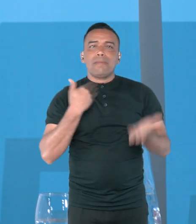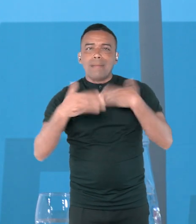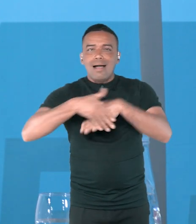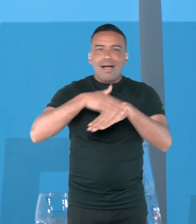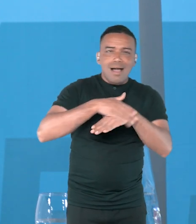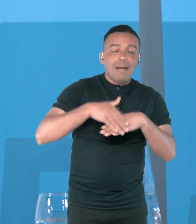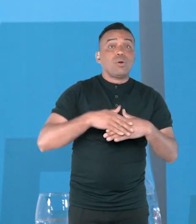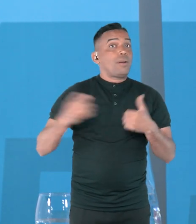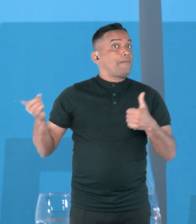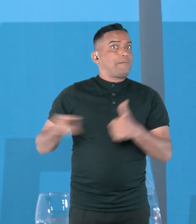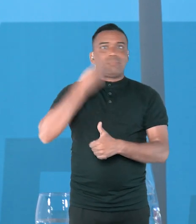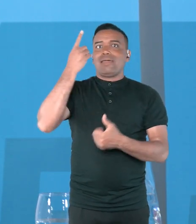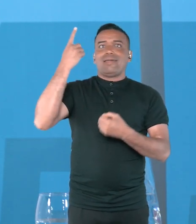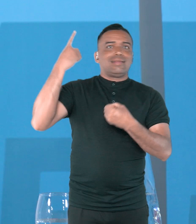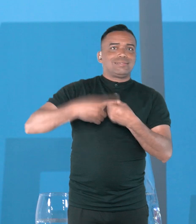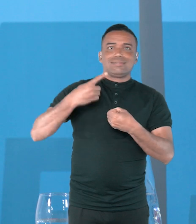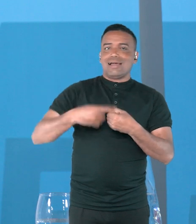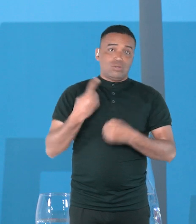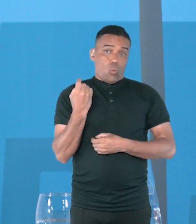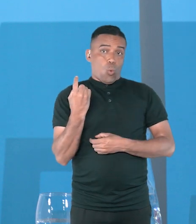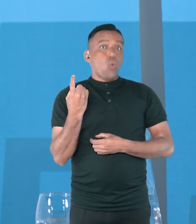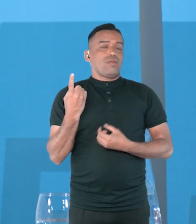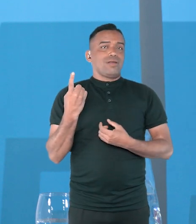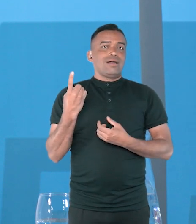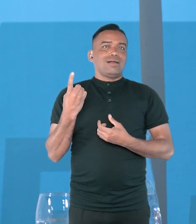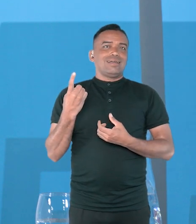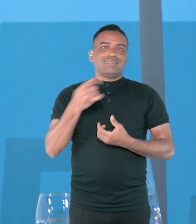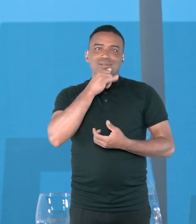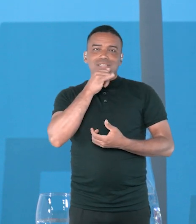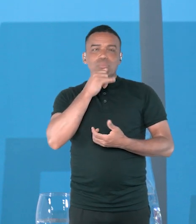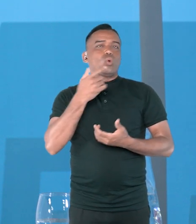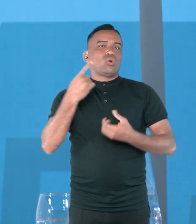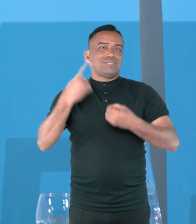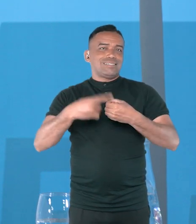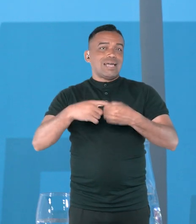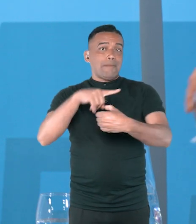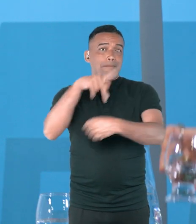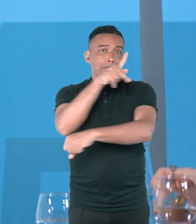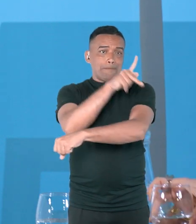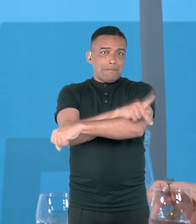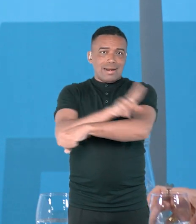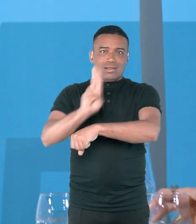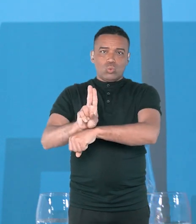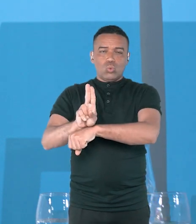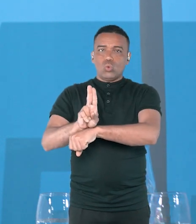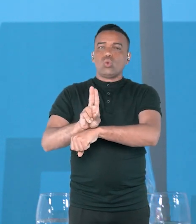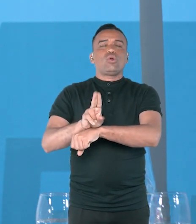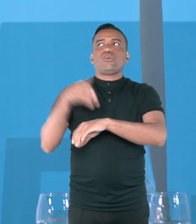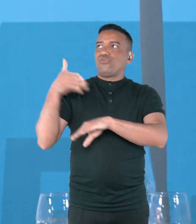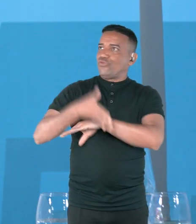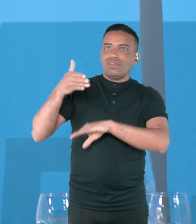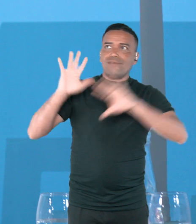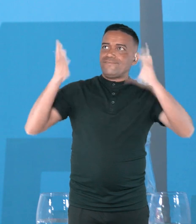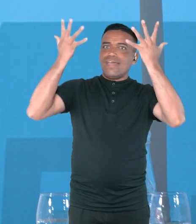Digo de coração que é a primeira cidade, a única cidade que esse ano eu estou fazendo. Paracatu, faço com muito gosto.